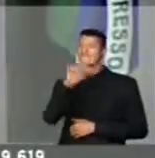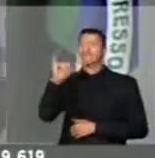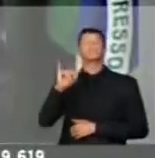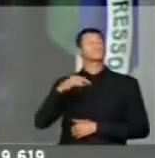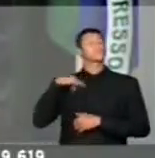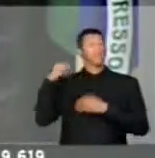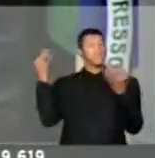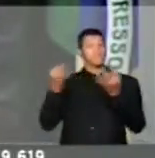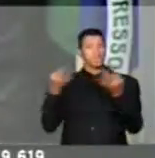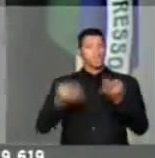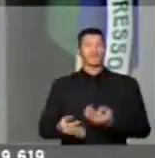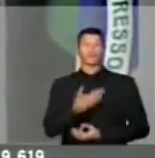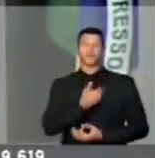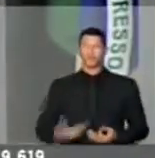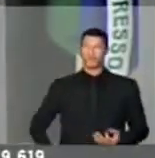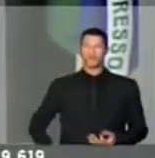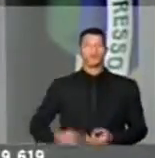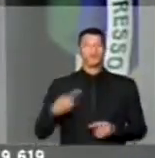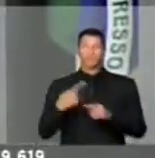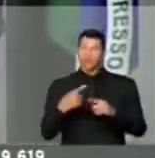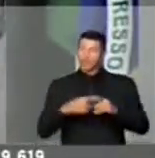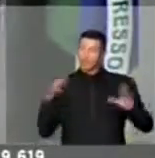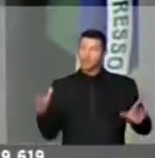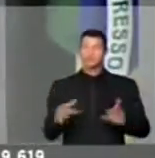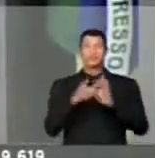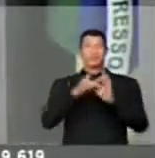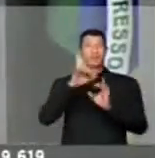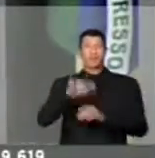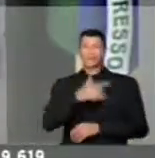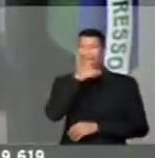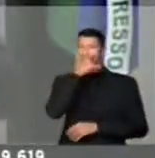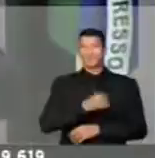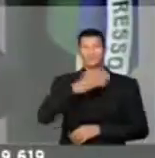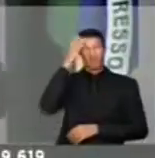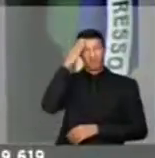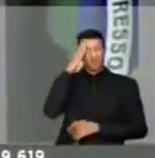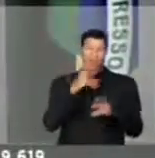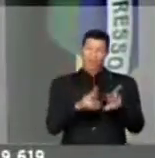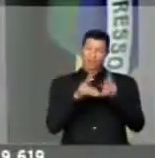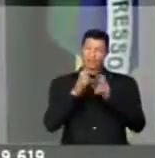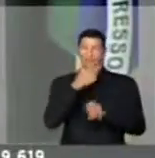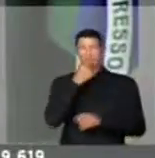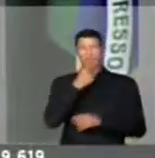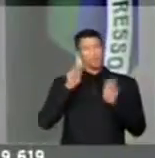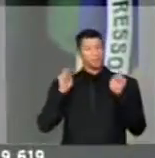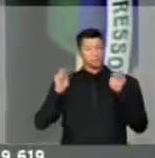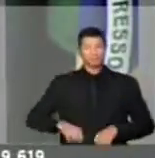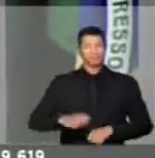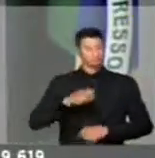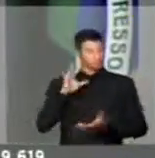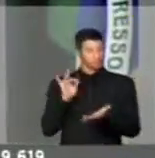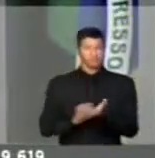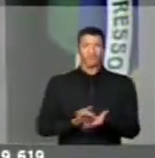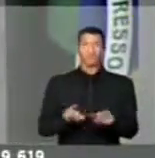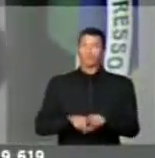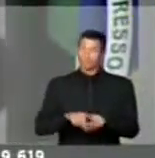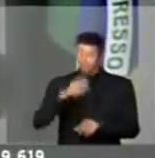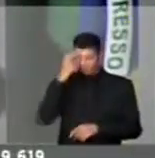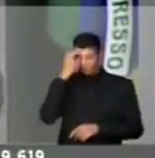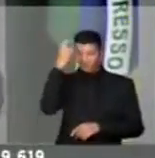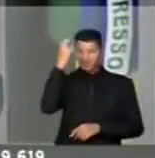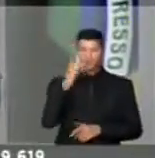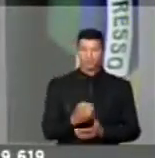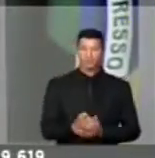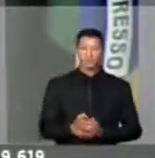um excelente governo, porque é um conciliador, é um homem que sabe ouvir, é um cara competente, honesto e